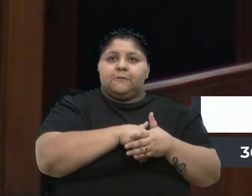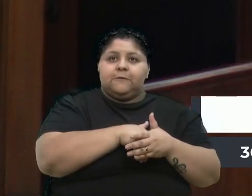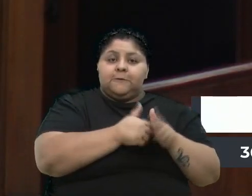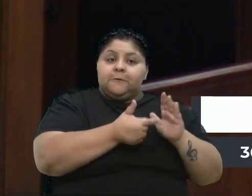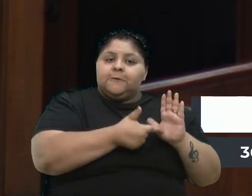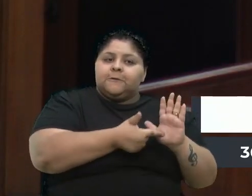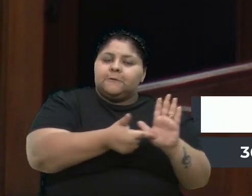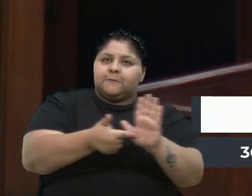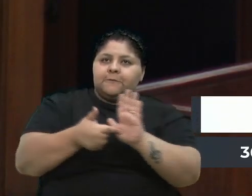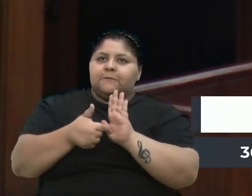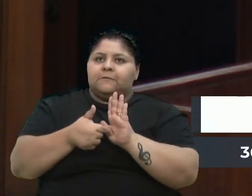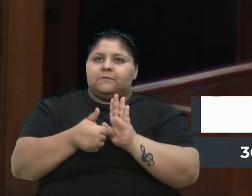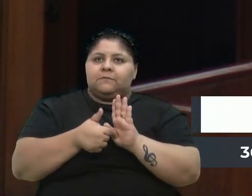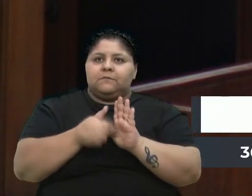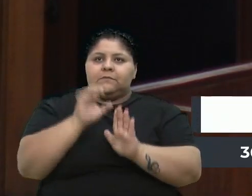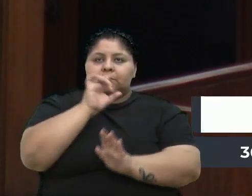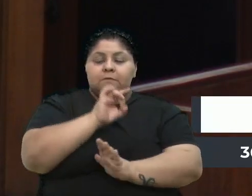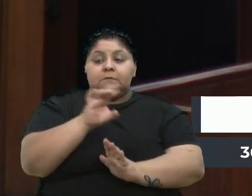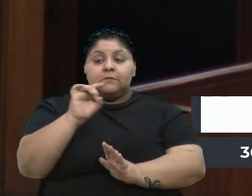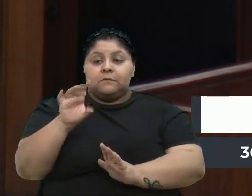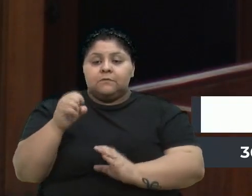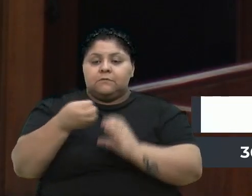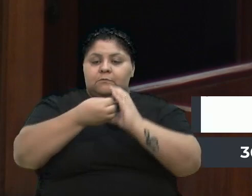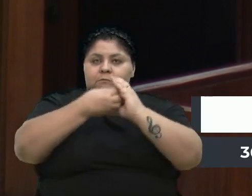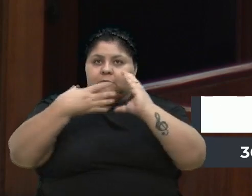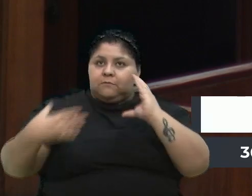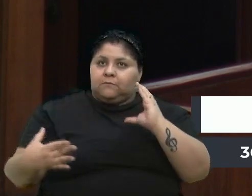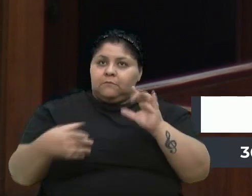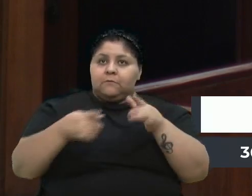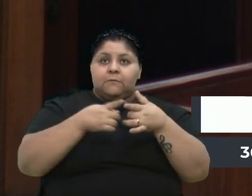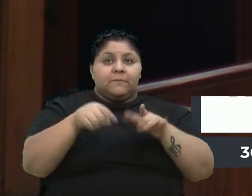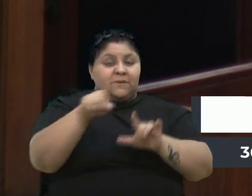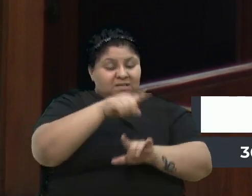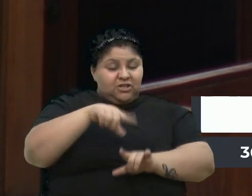propôs, cada um com as suas características, mas a gente tem